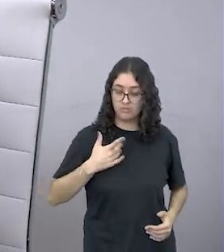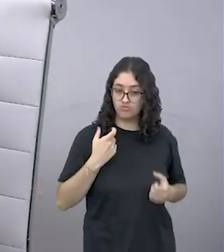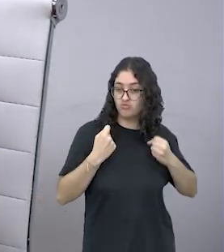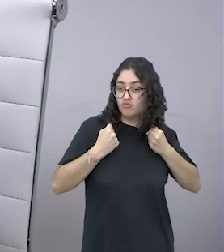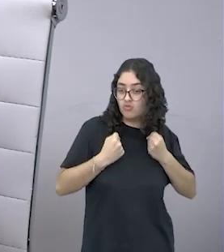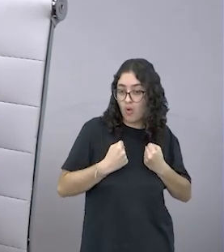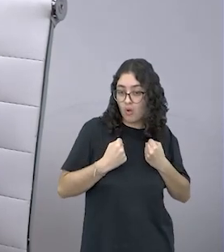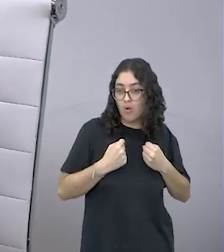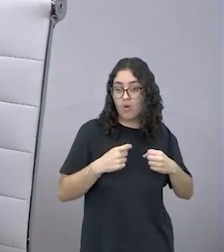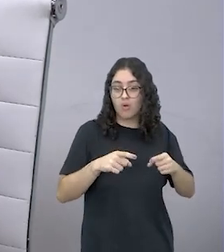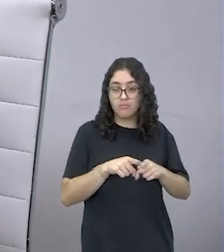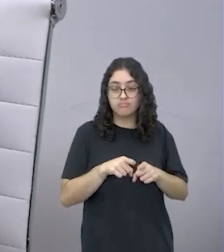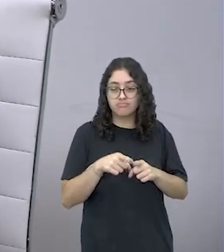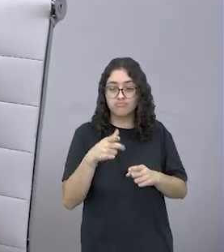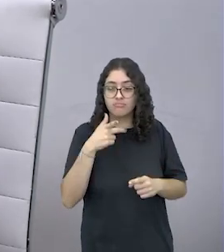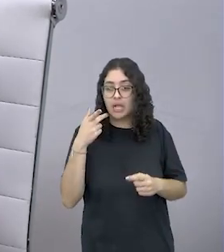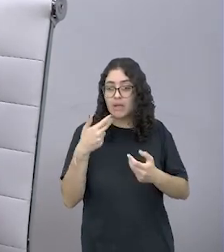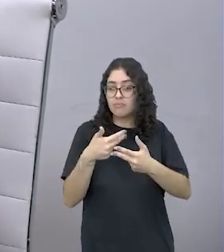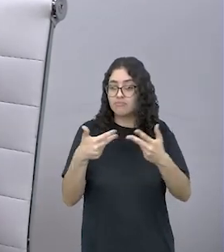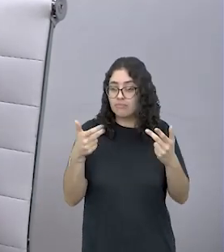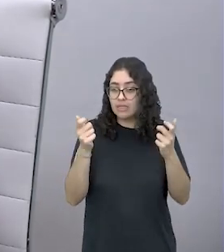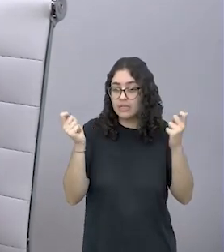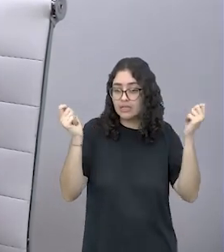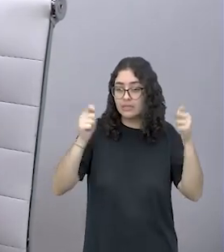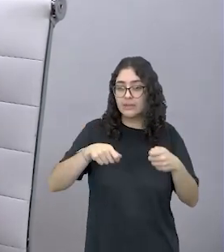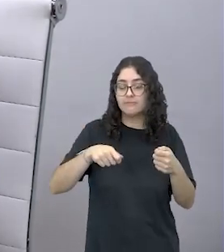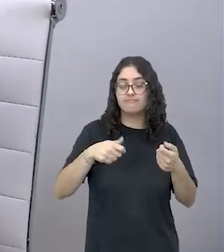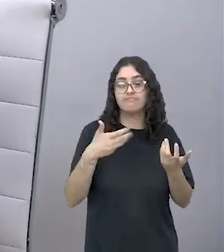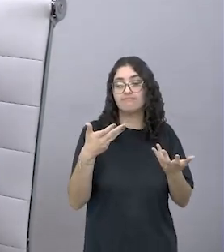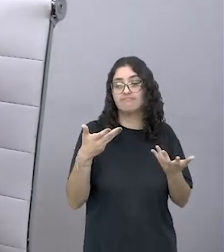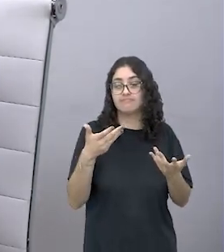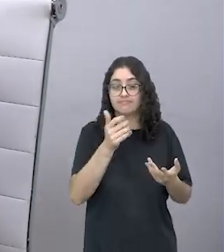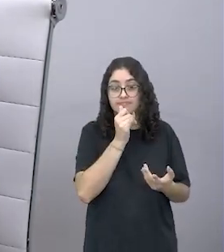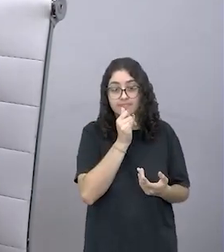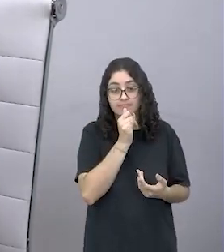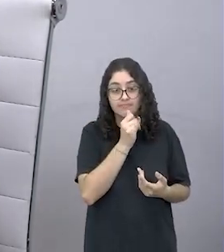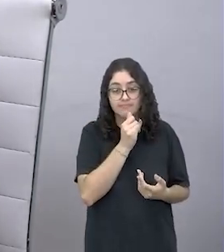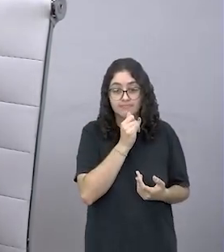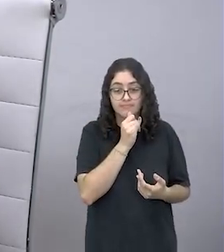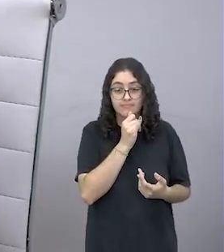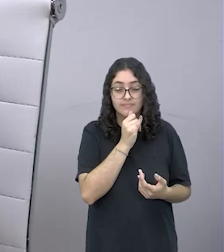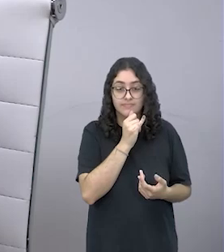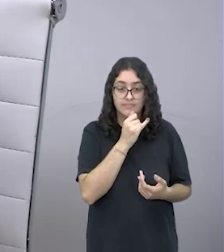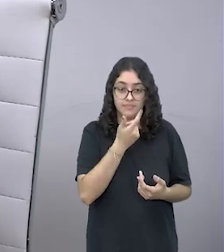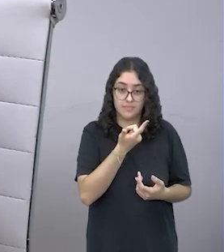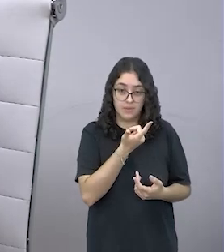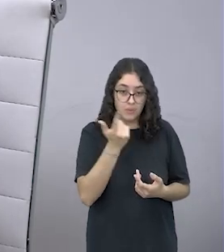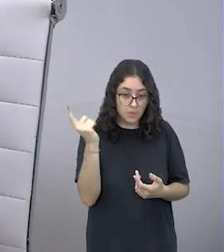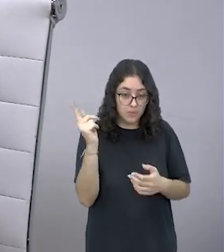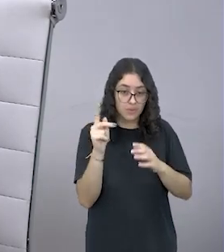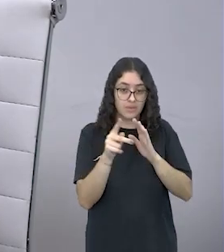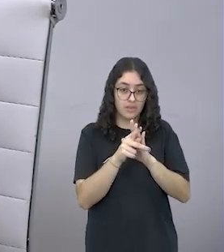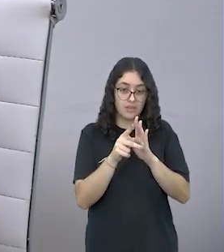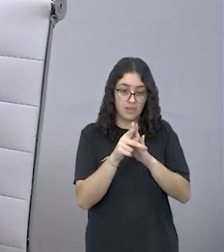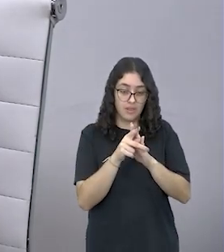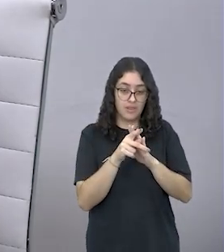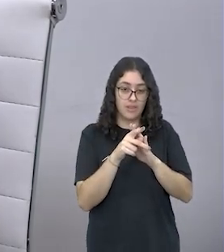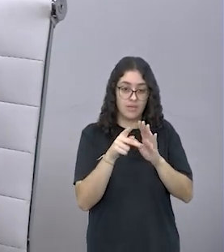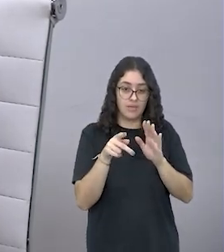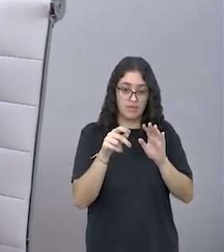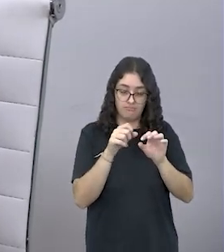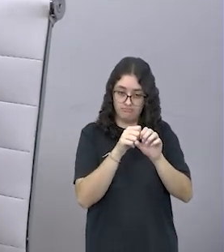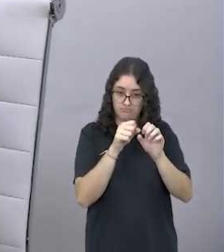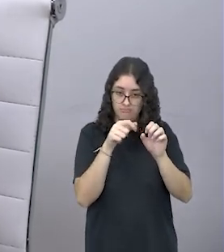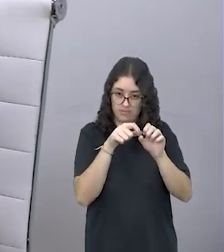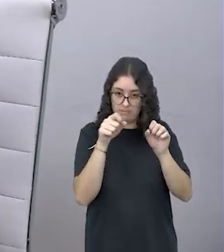de outras aí que é importante colocar, que vem, vamos dizer assim, uma outra parte desse sistema